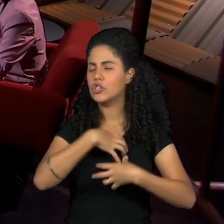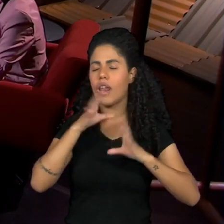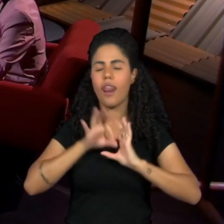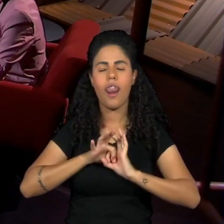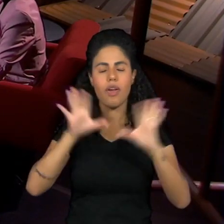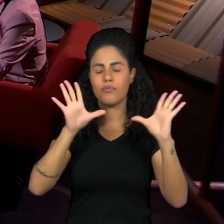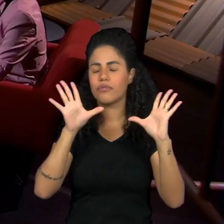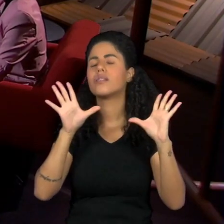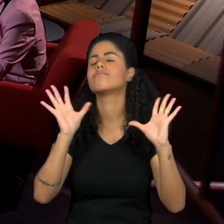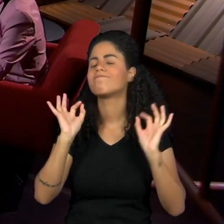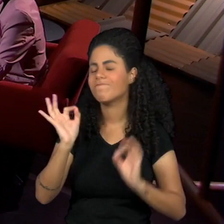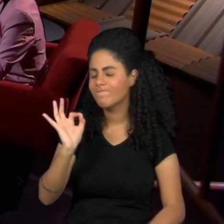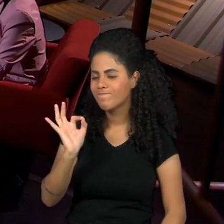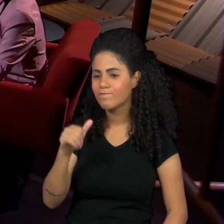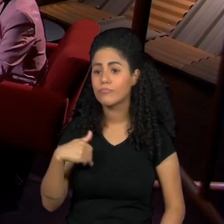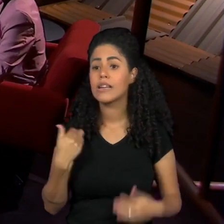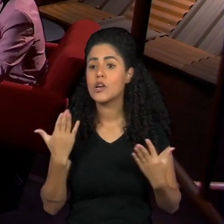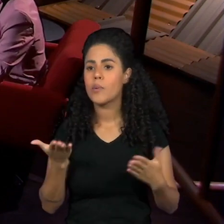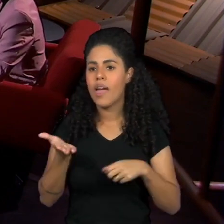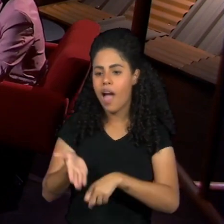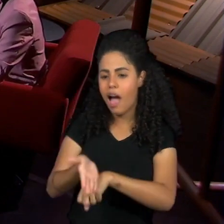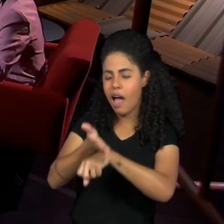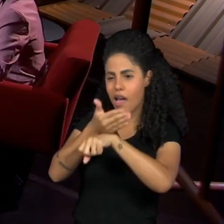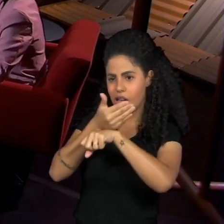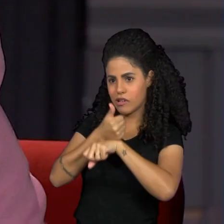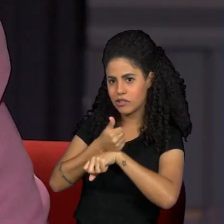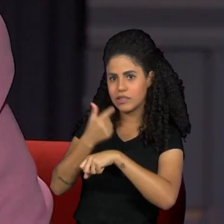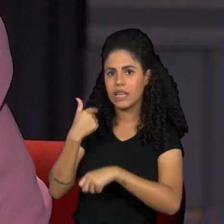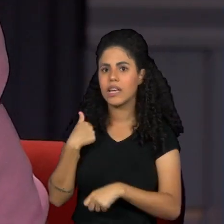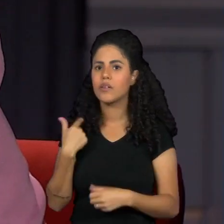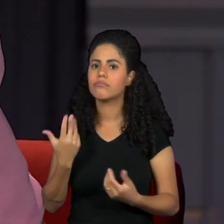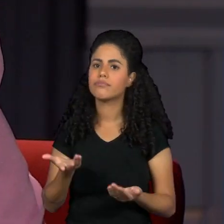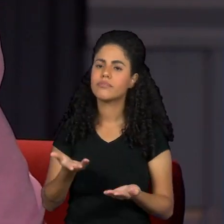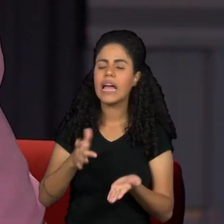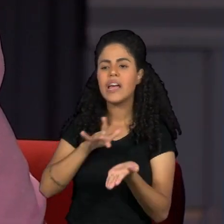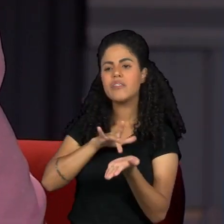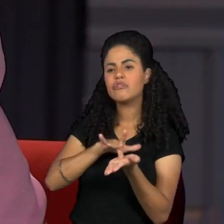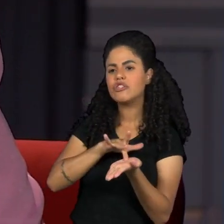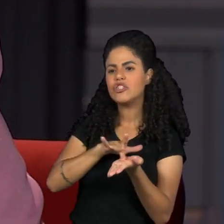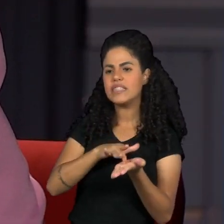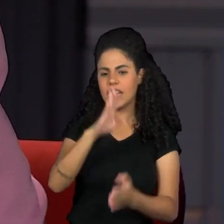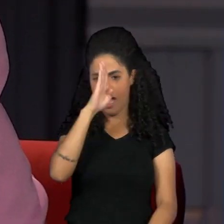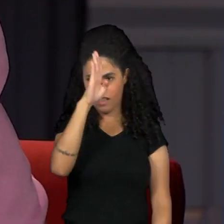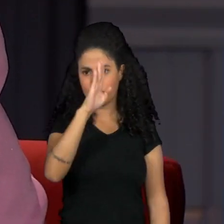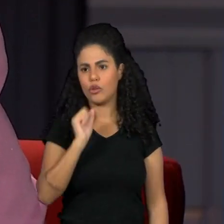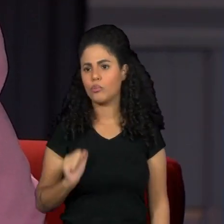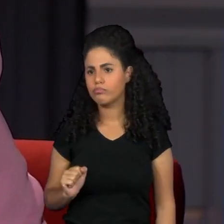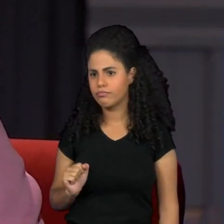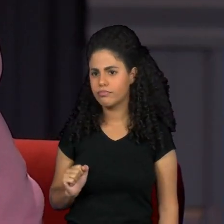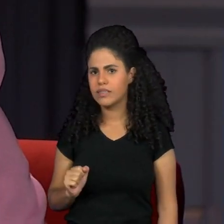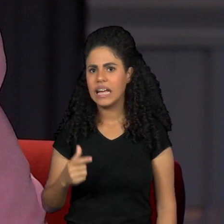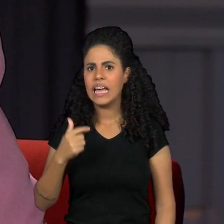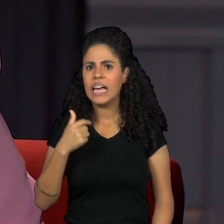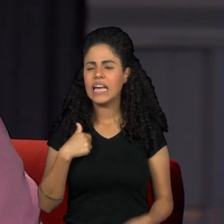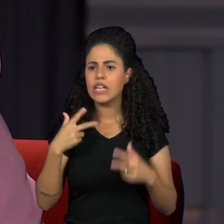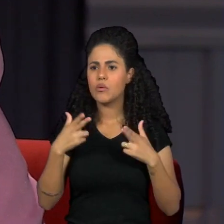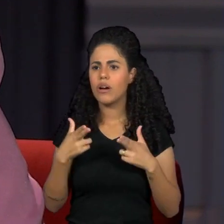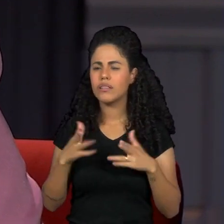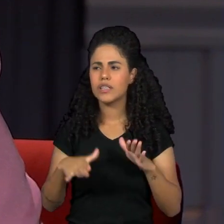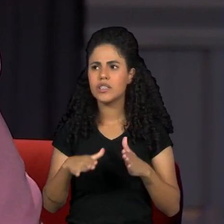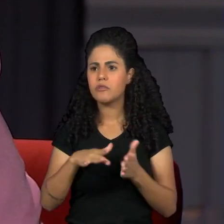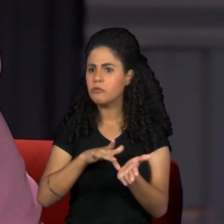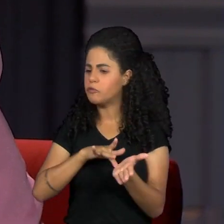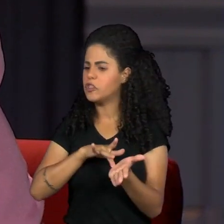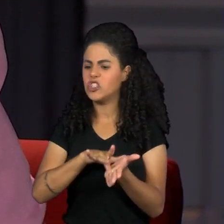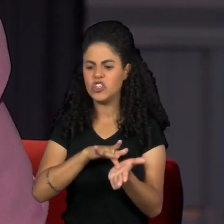Porque tanto antes, quando eu fingia ser hétero, era muito parecida quando eu fingia não ser